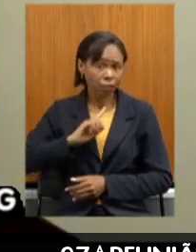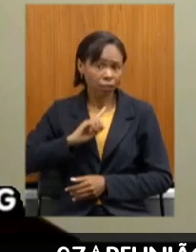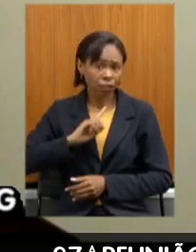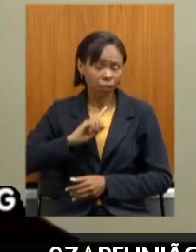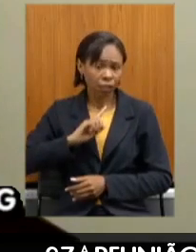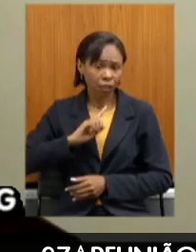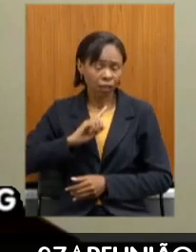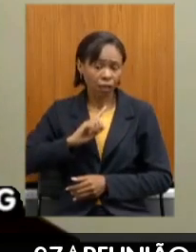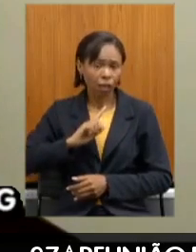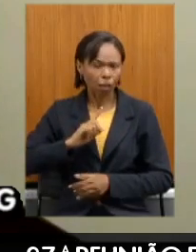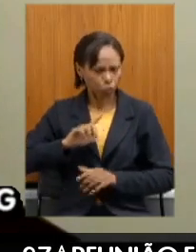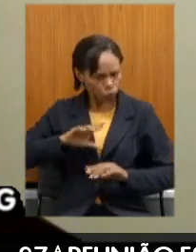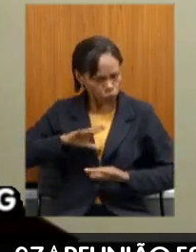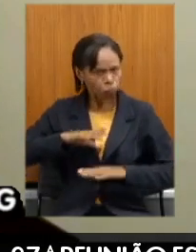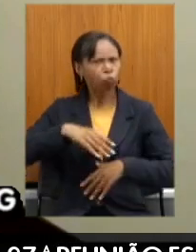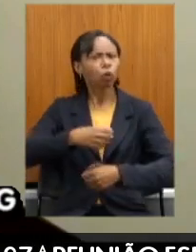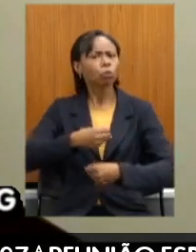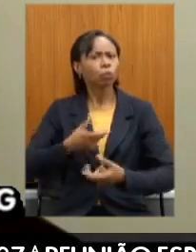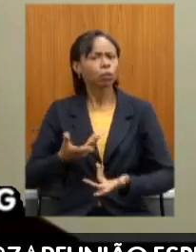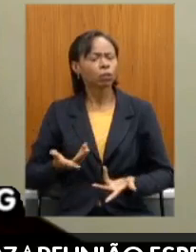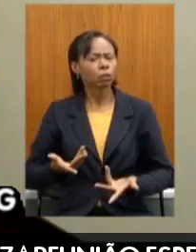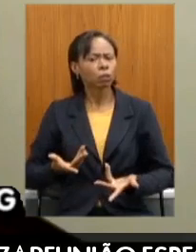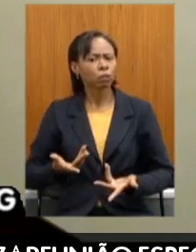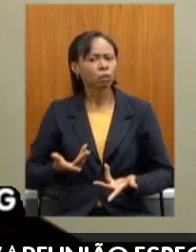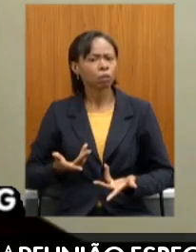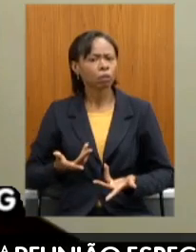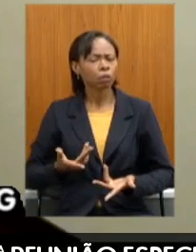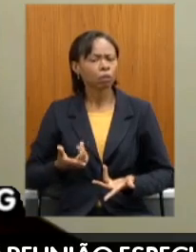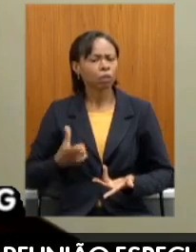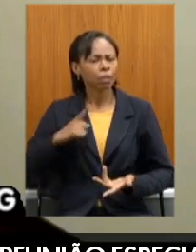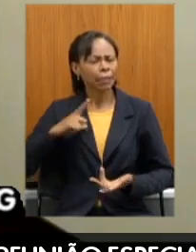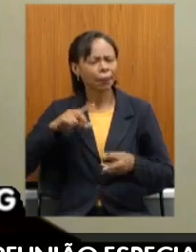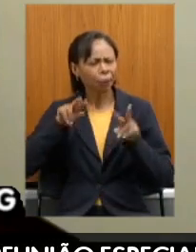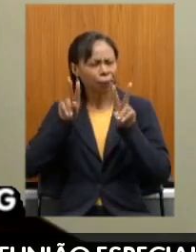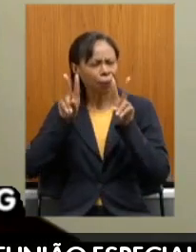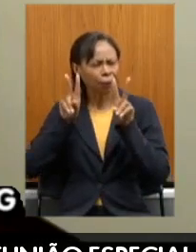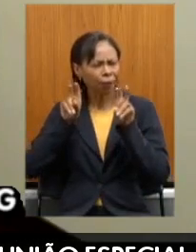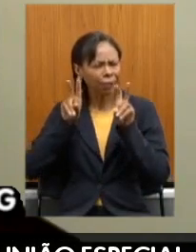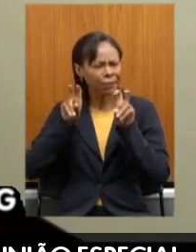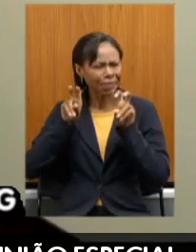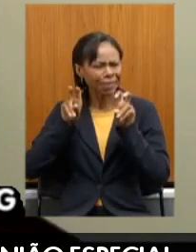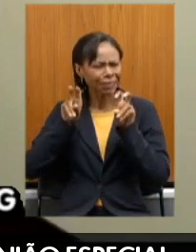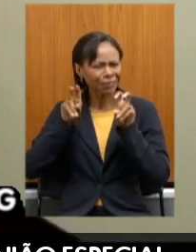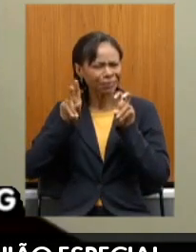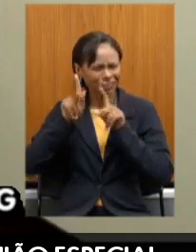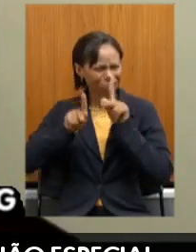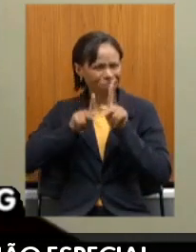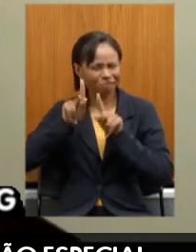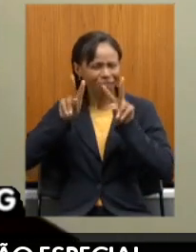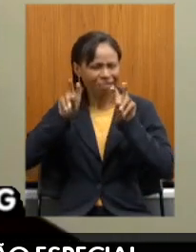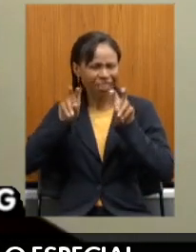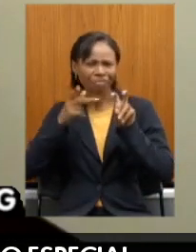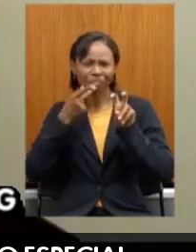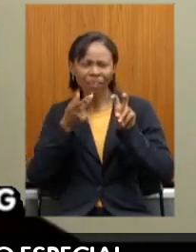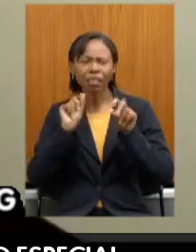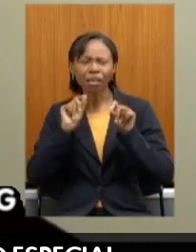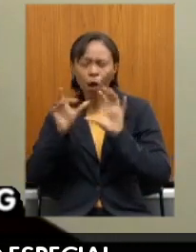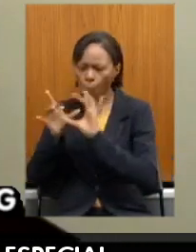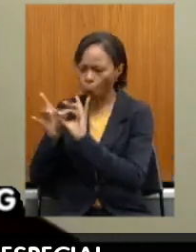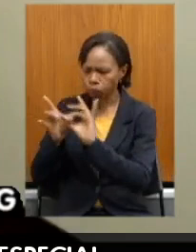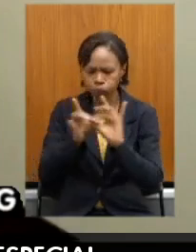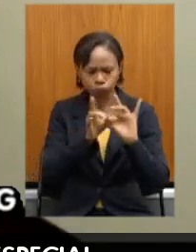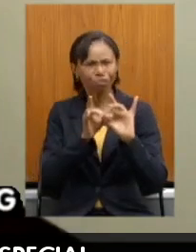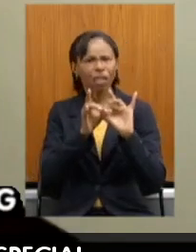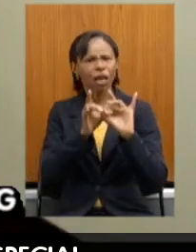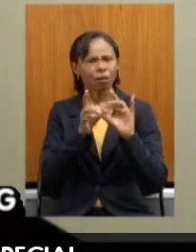Tem um ditado popular que precisa ser observado: a união faz a força. Esperamos que, em